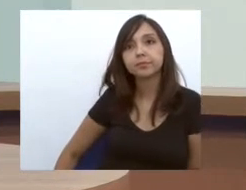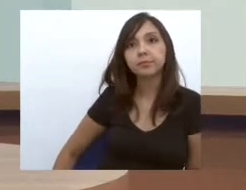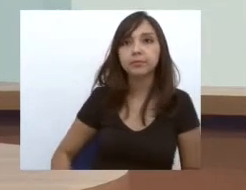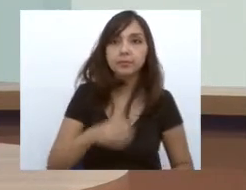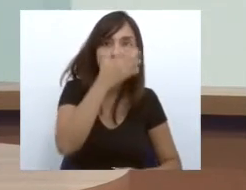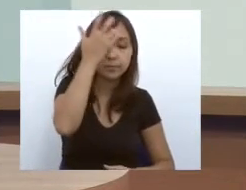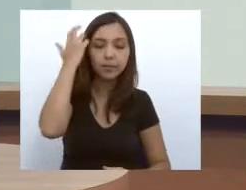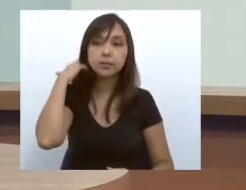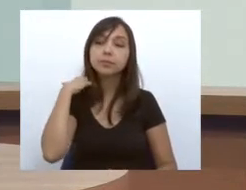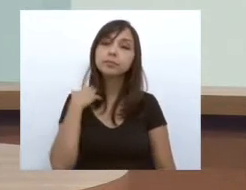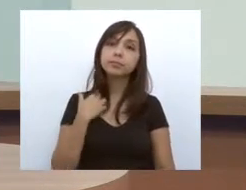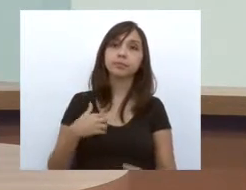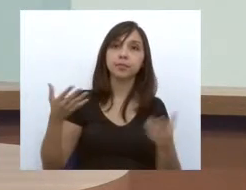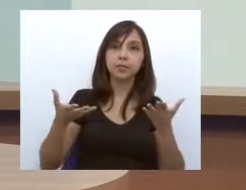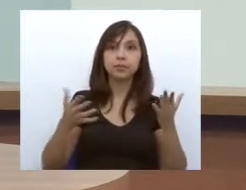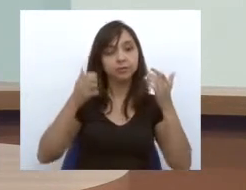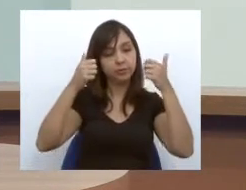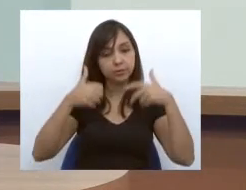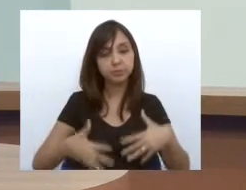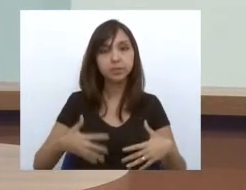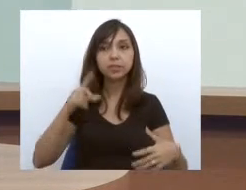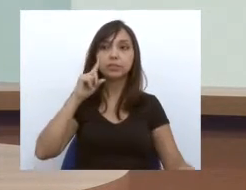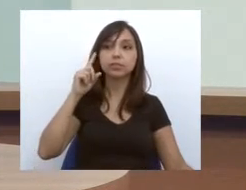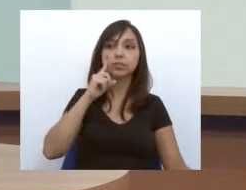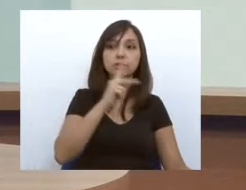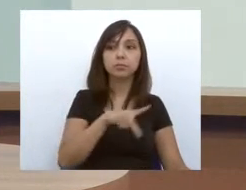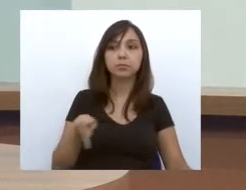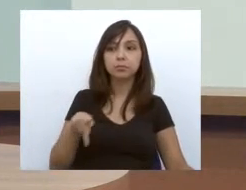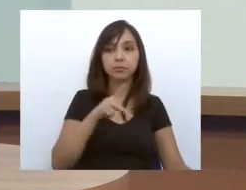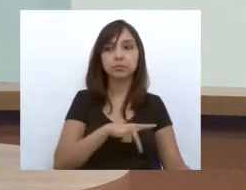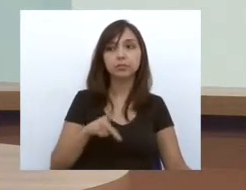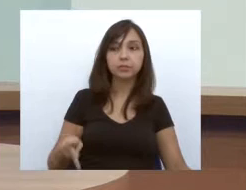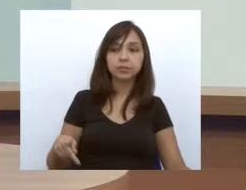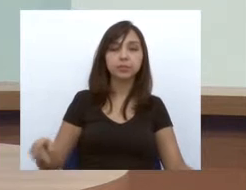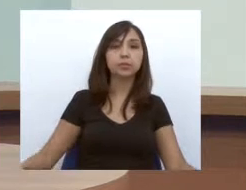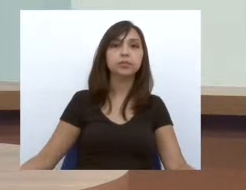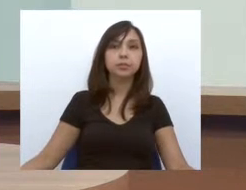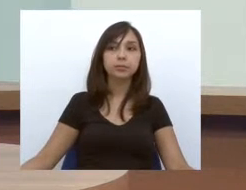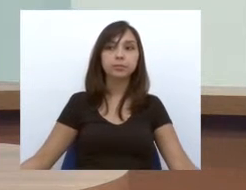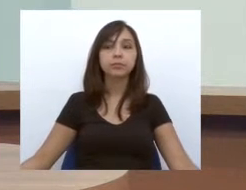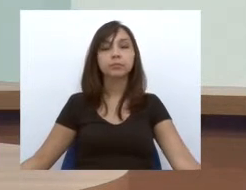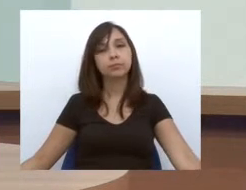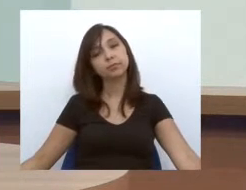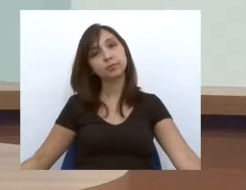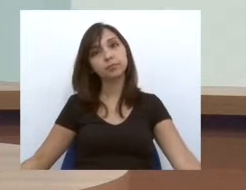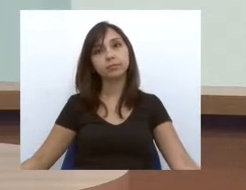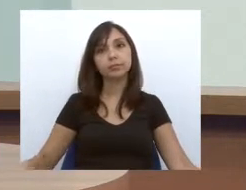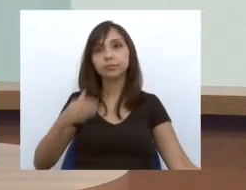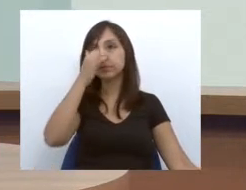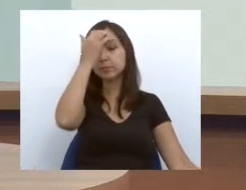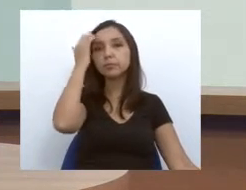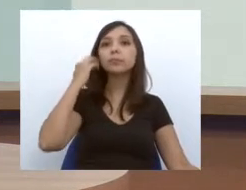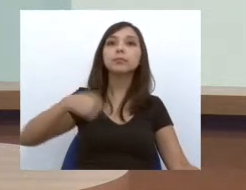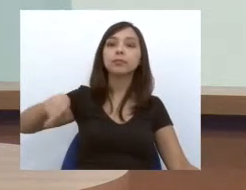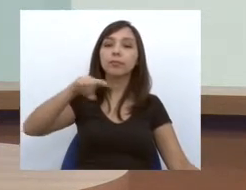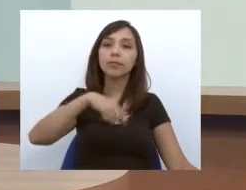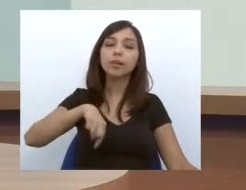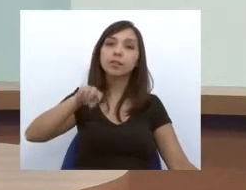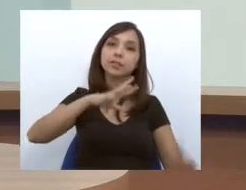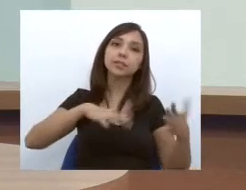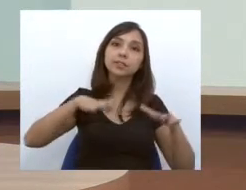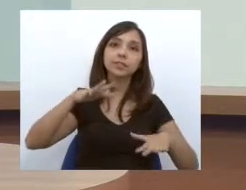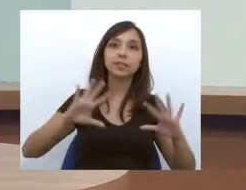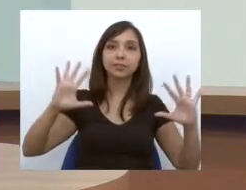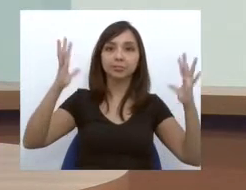poderia deixar de falar hoje no dia dos professores, né? E normalmente nós prestamos uma homenagem aos professores pelo